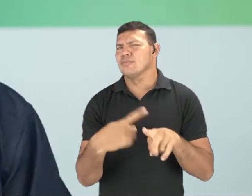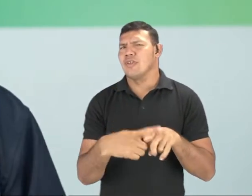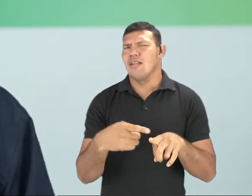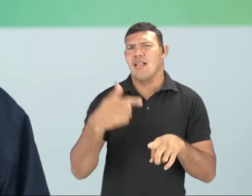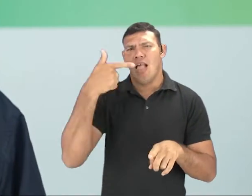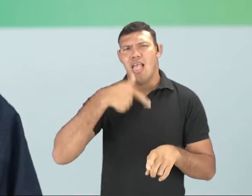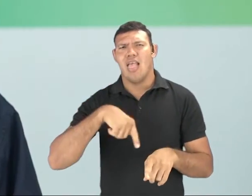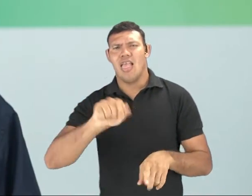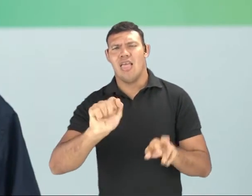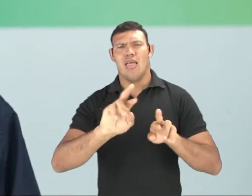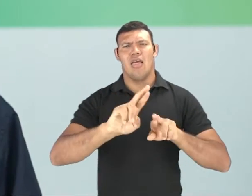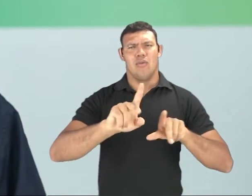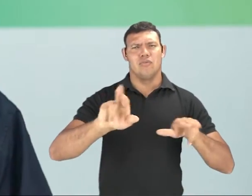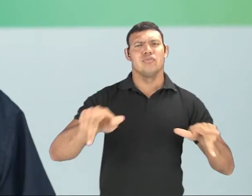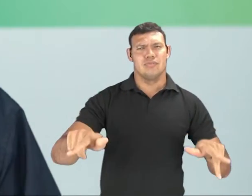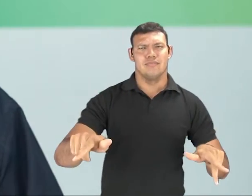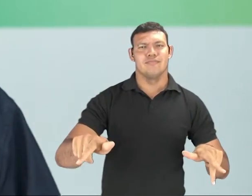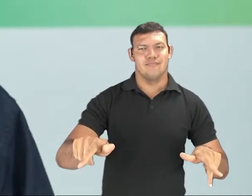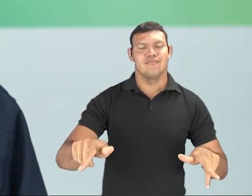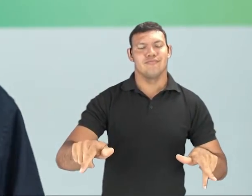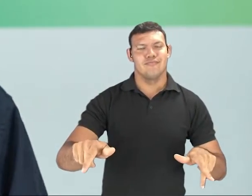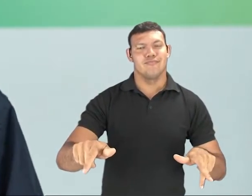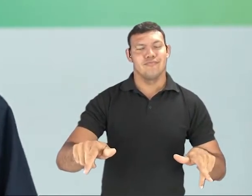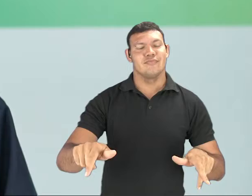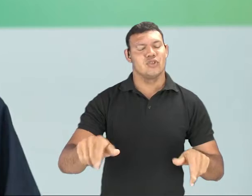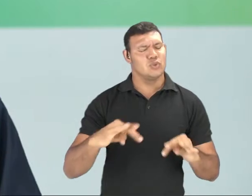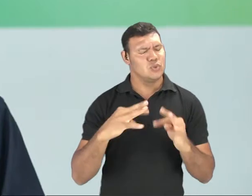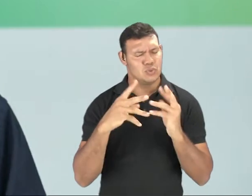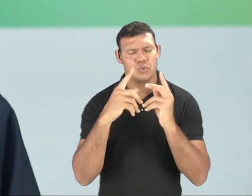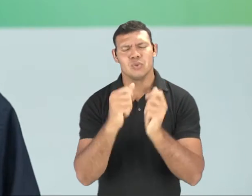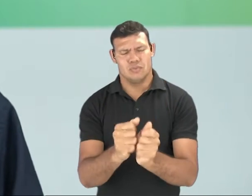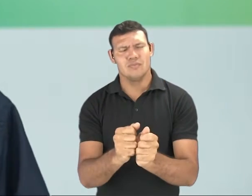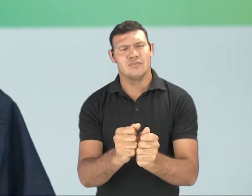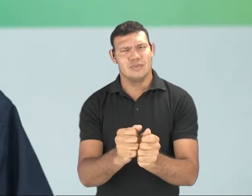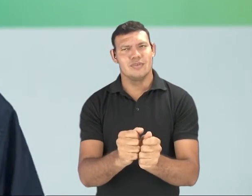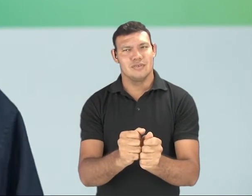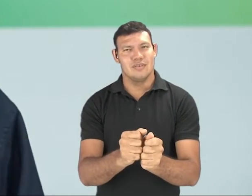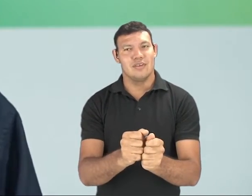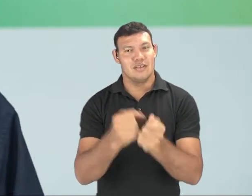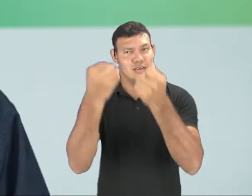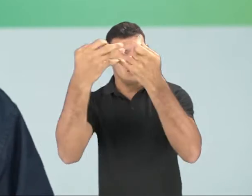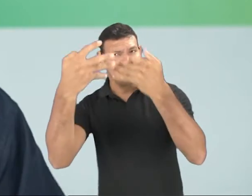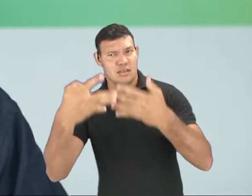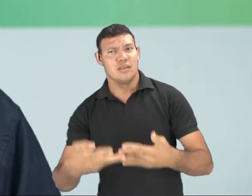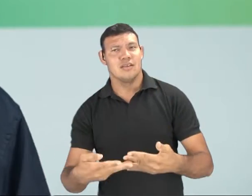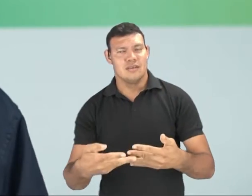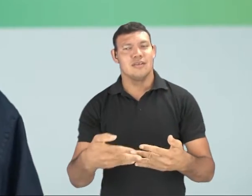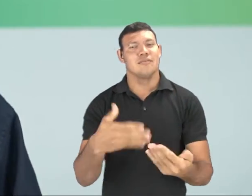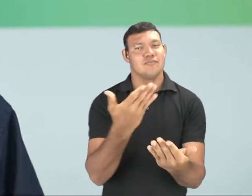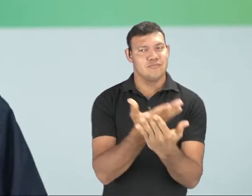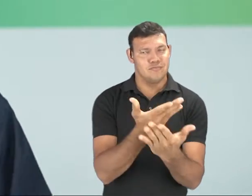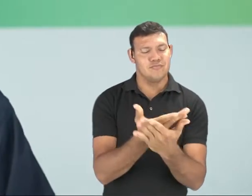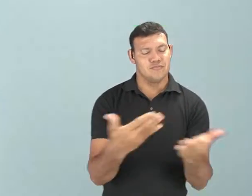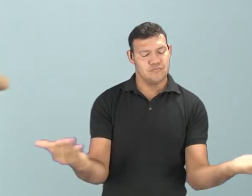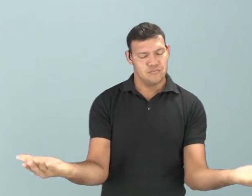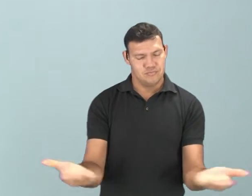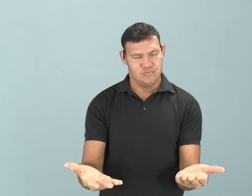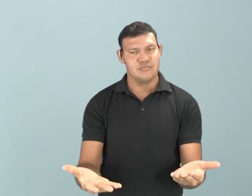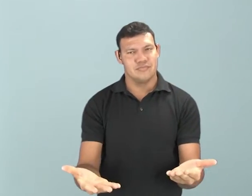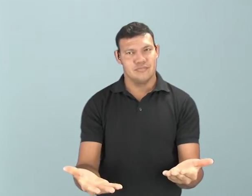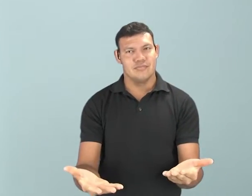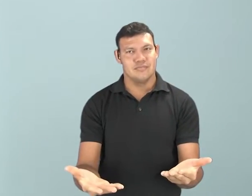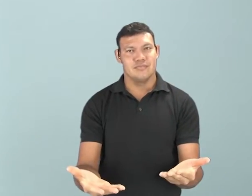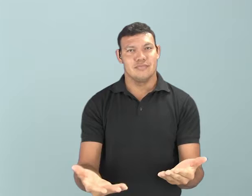línguas diferentes nesse continente. Tudo isso e muito mais você vai ver daqui para frente. Acompanhe comigo